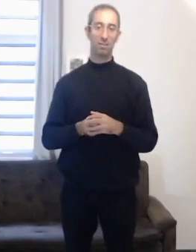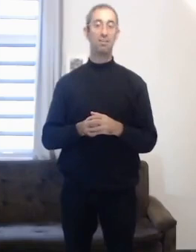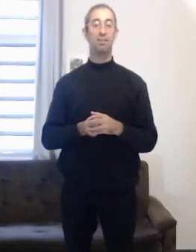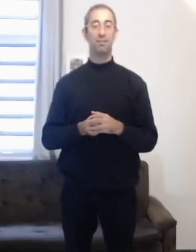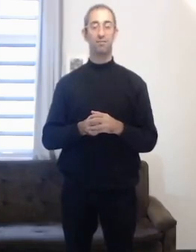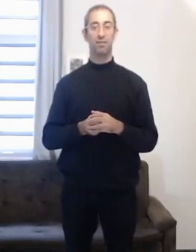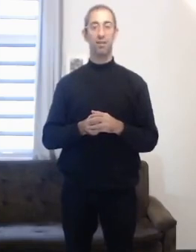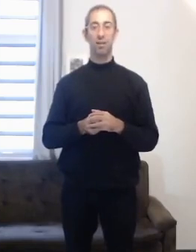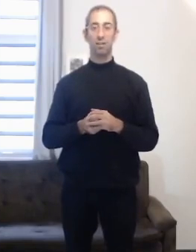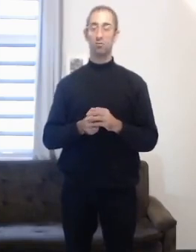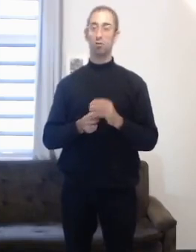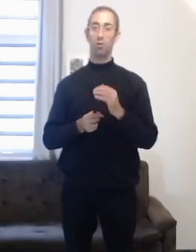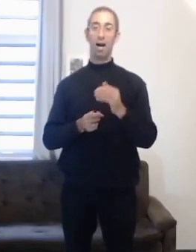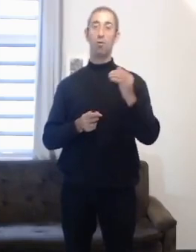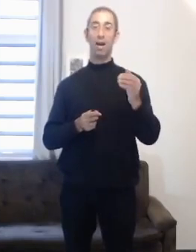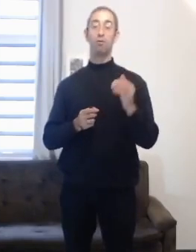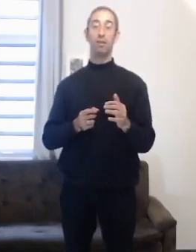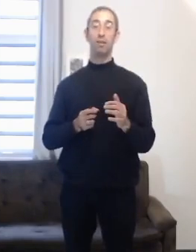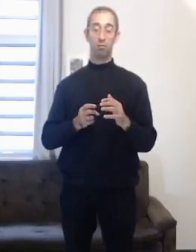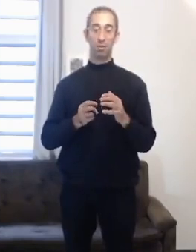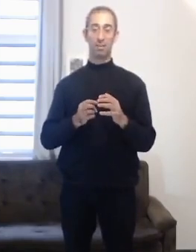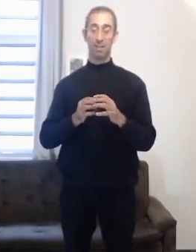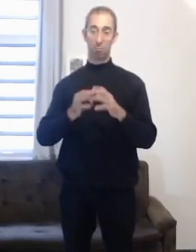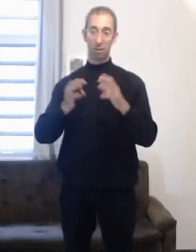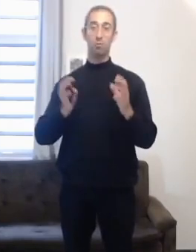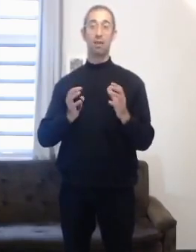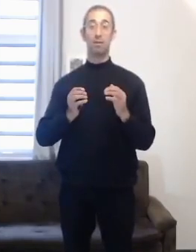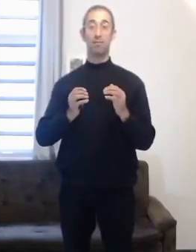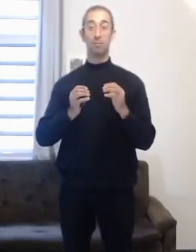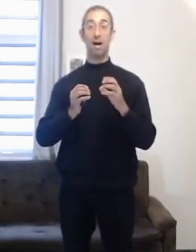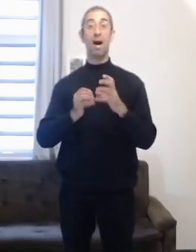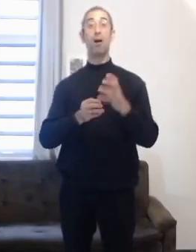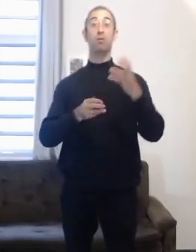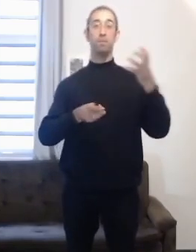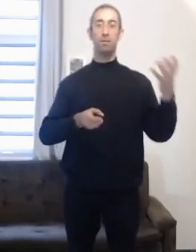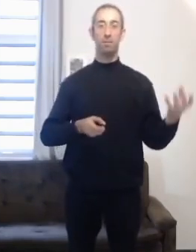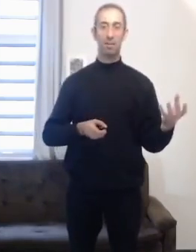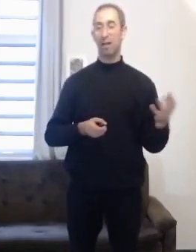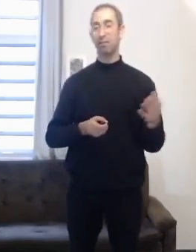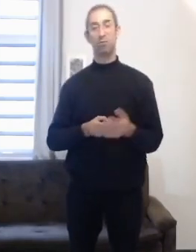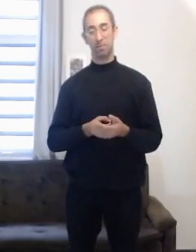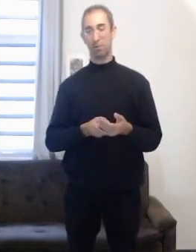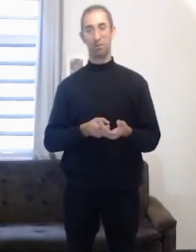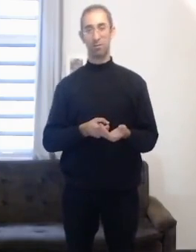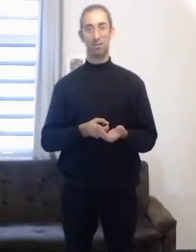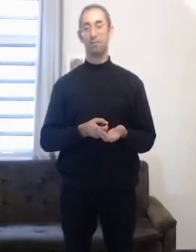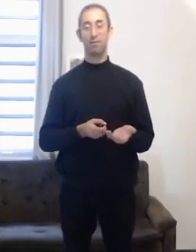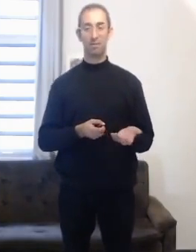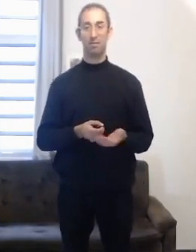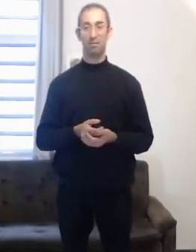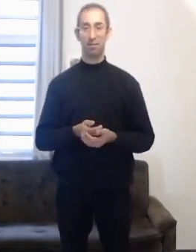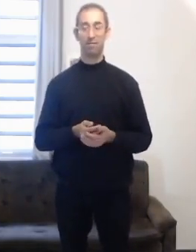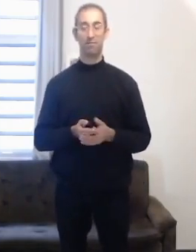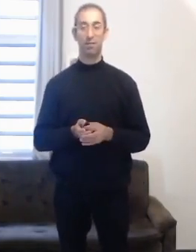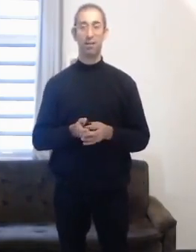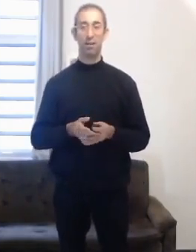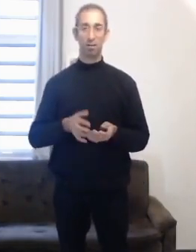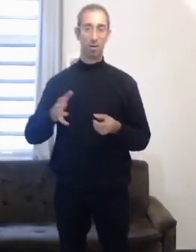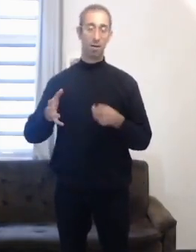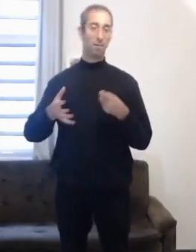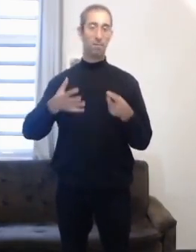Y acontecer. Então, se o A, o E e o D acontecerem ao mesmo tempo, então tem uma alta probabilidade do Y acontecer, por exemplo,